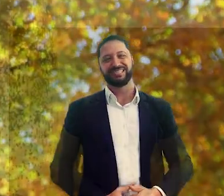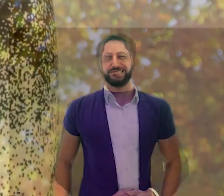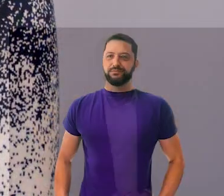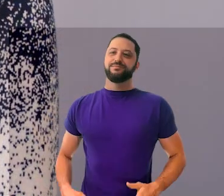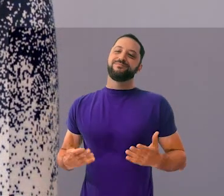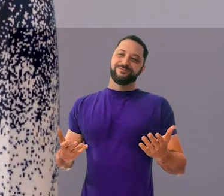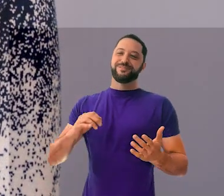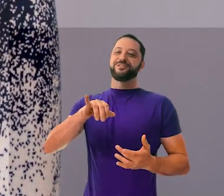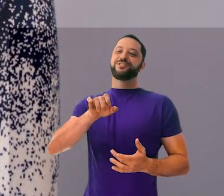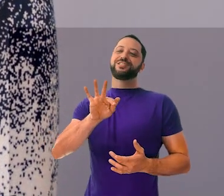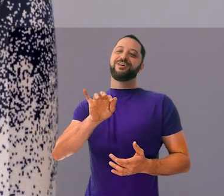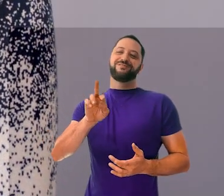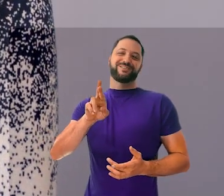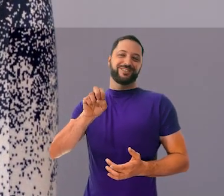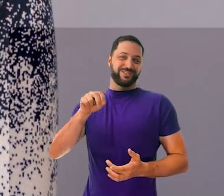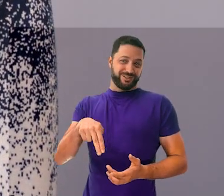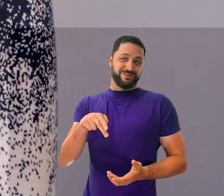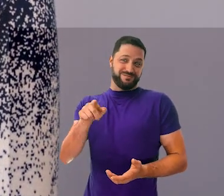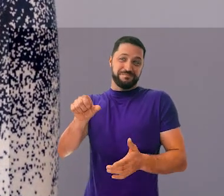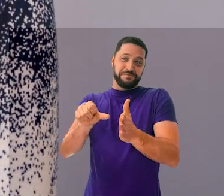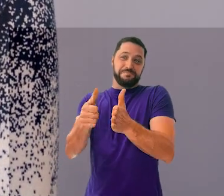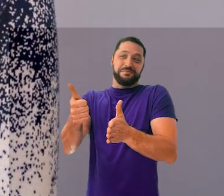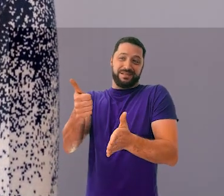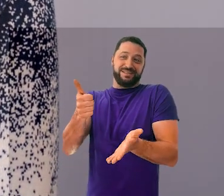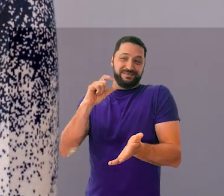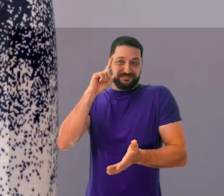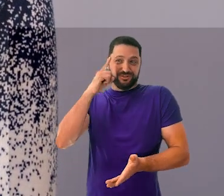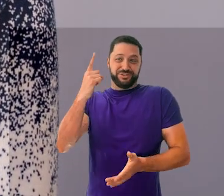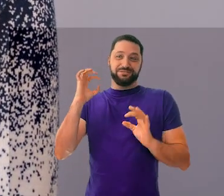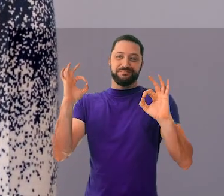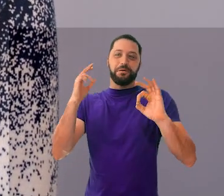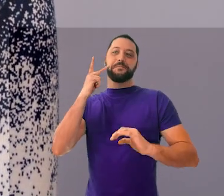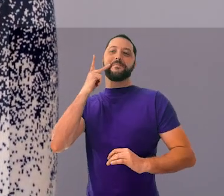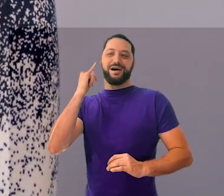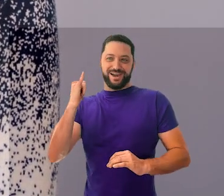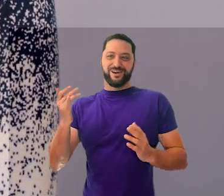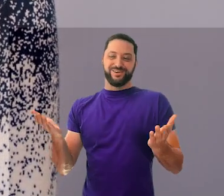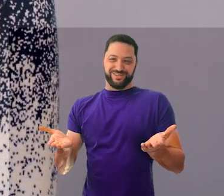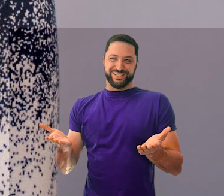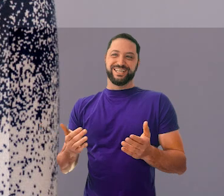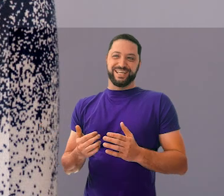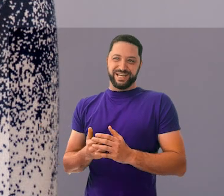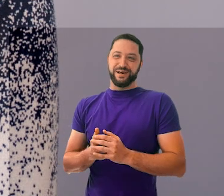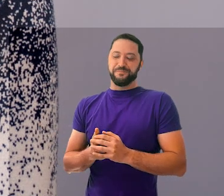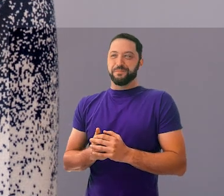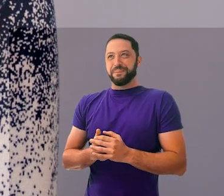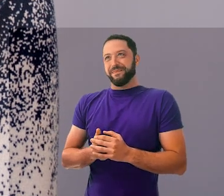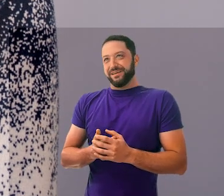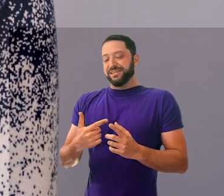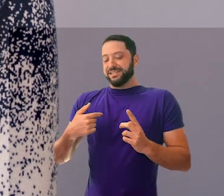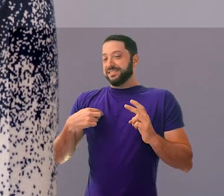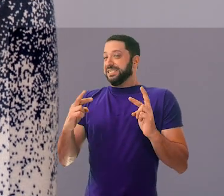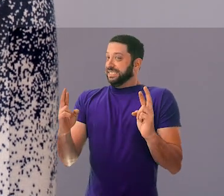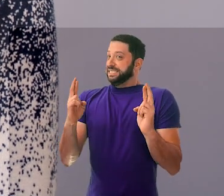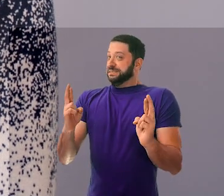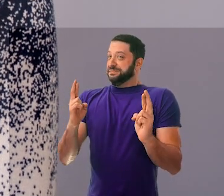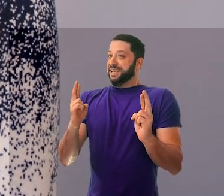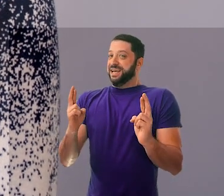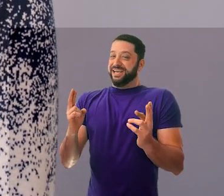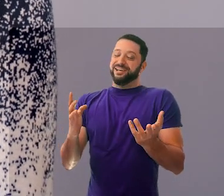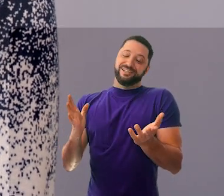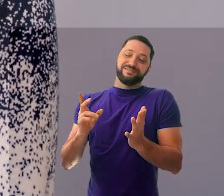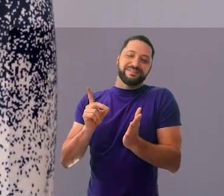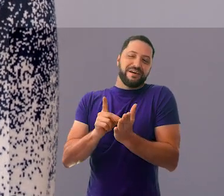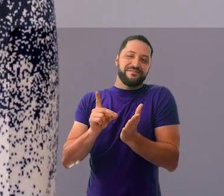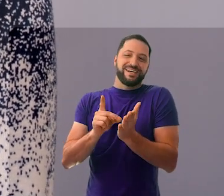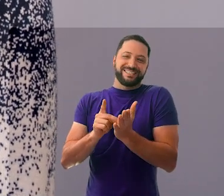felizes. Bom, Jefferson, esse é o seu primeiro dia dos pais, né? Eu espero que...